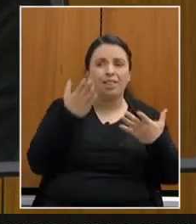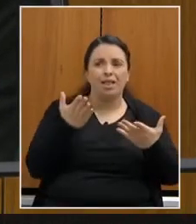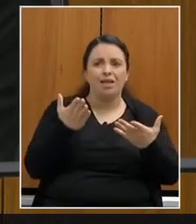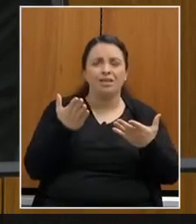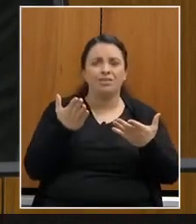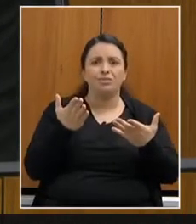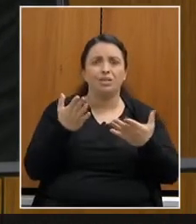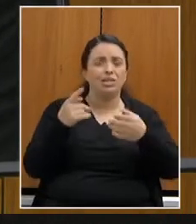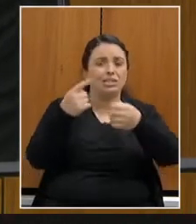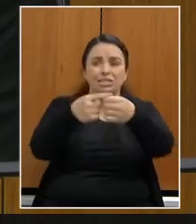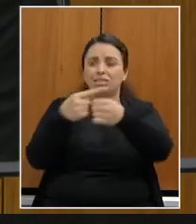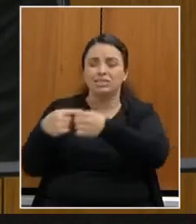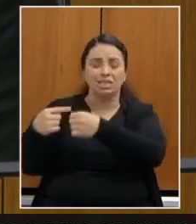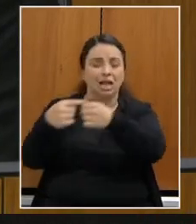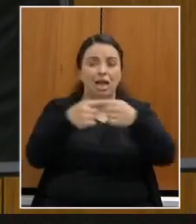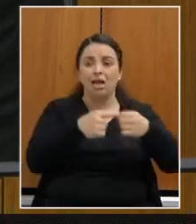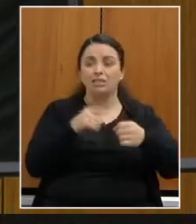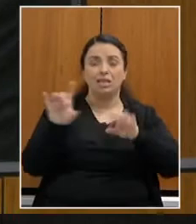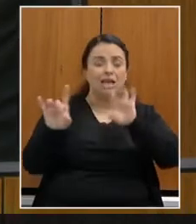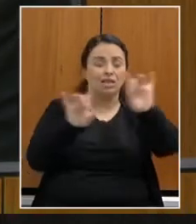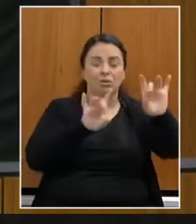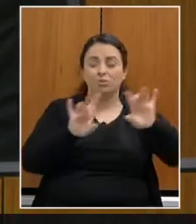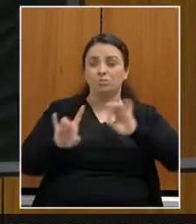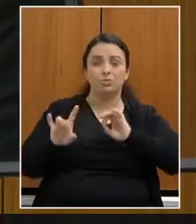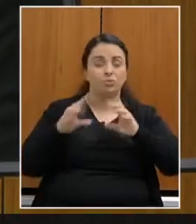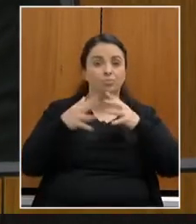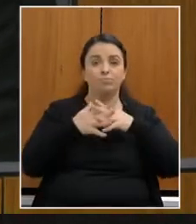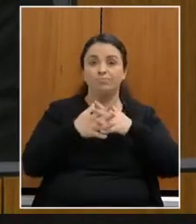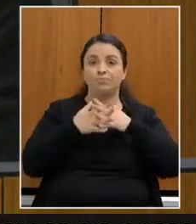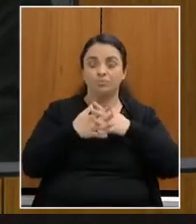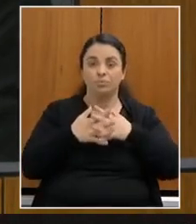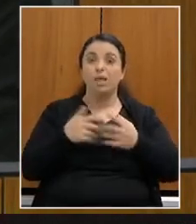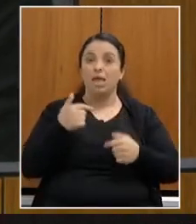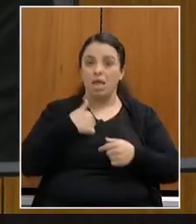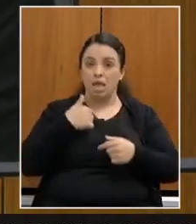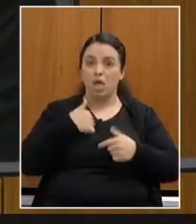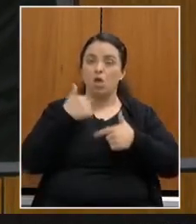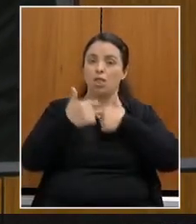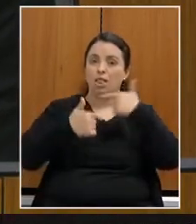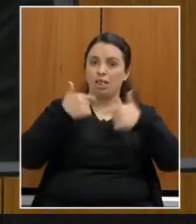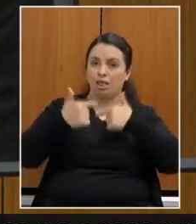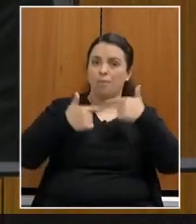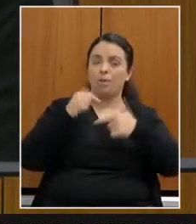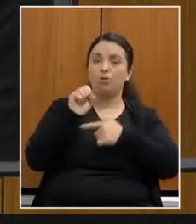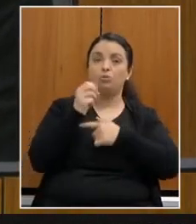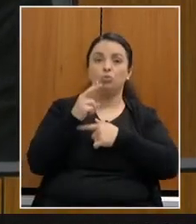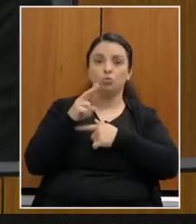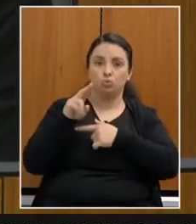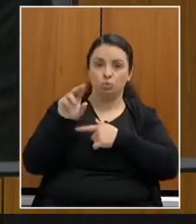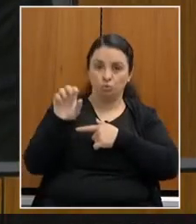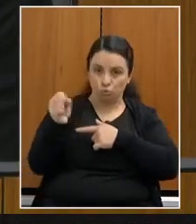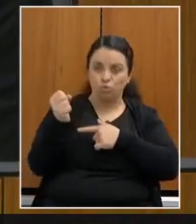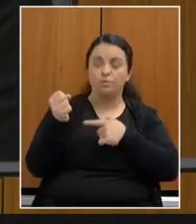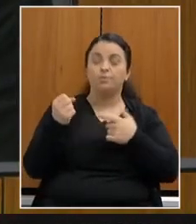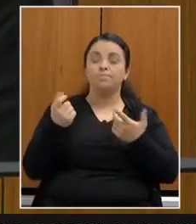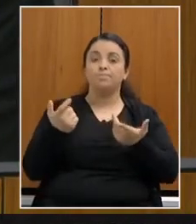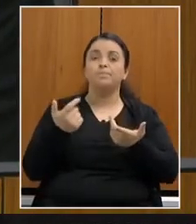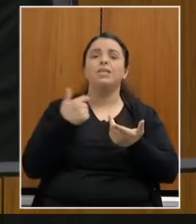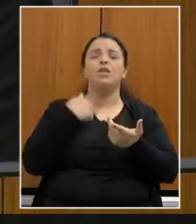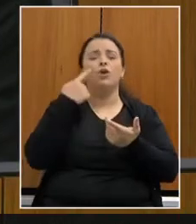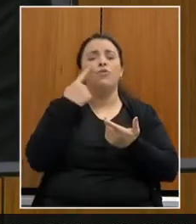eu sou trabalhador do sistema único da assistência social licenciado e há uma grande